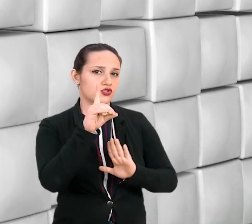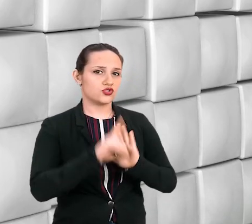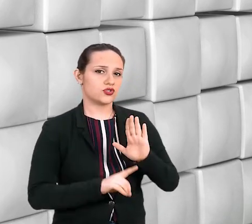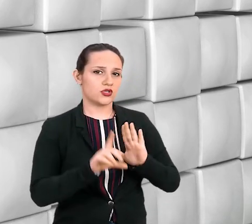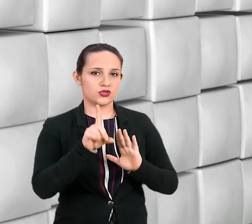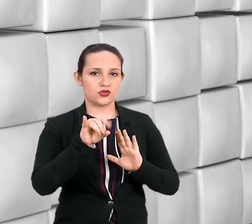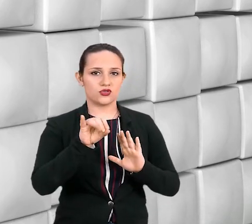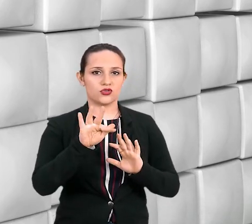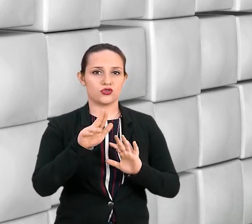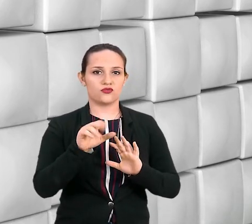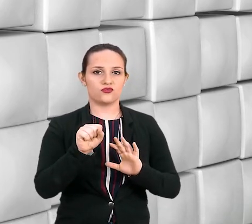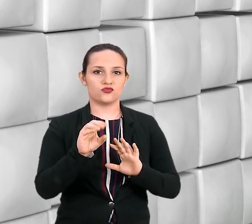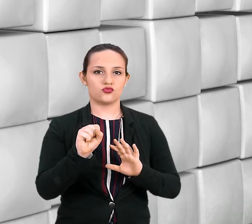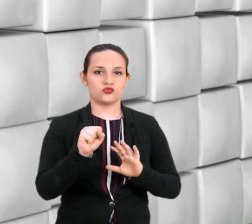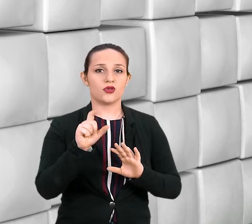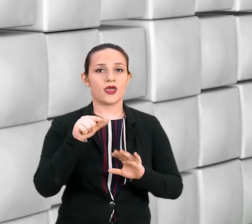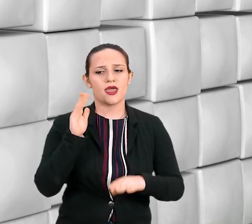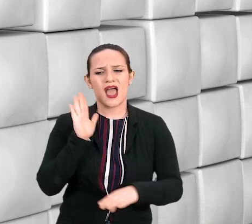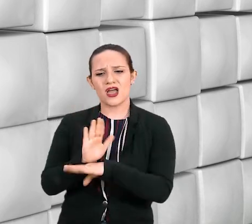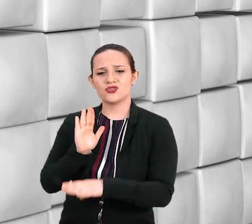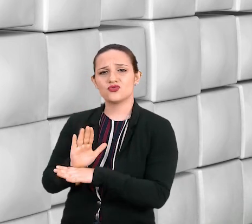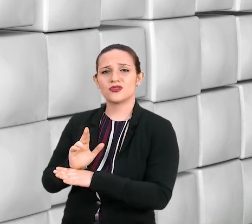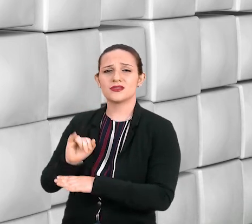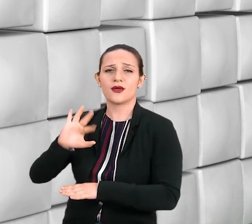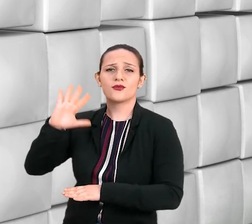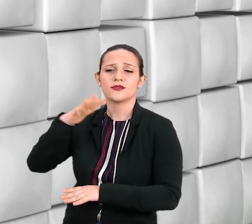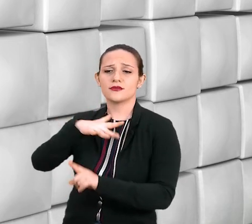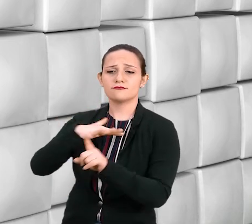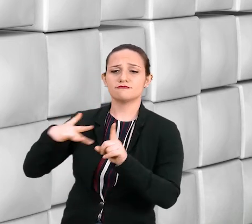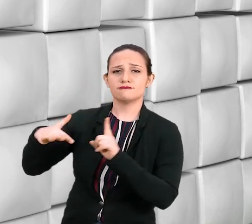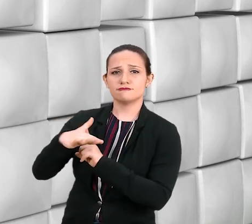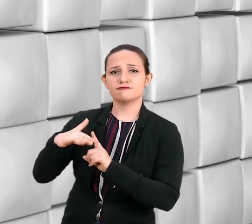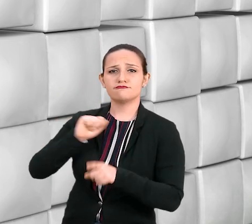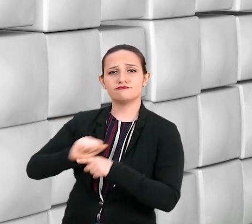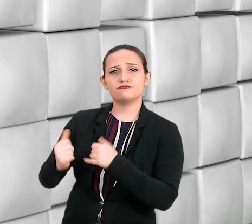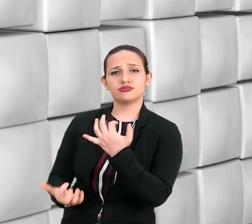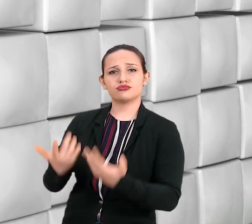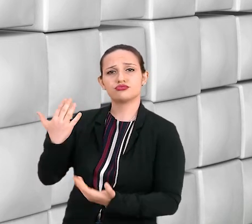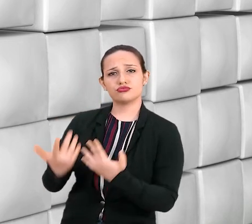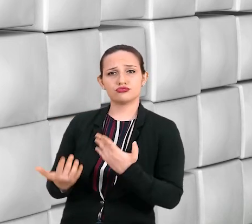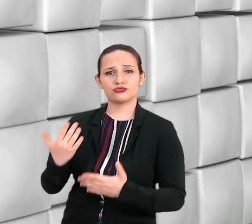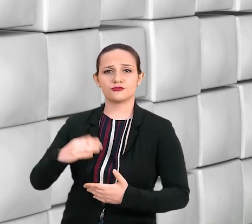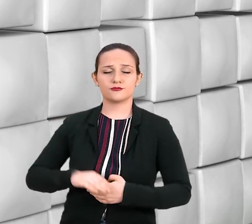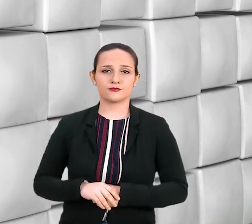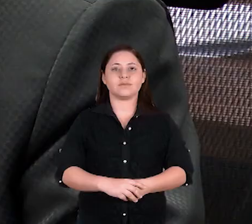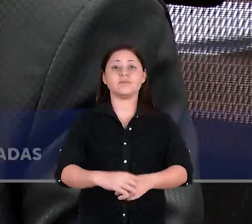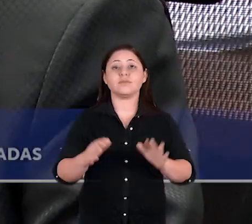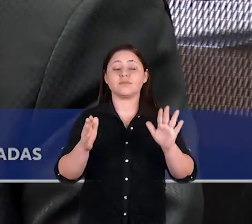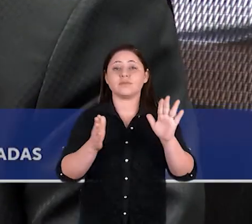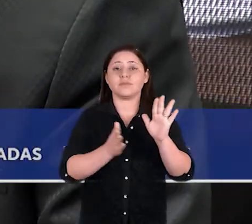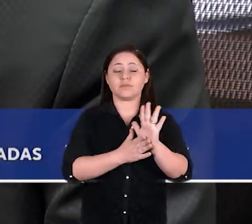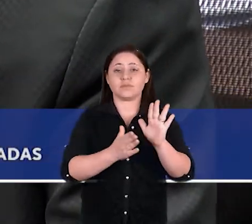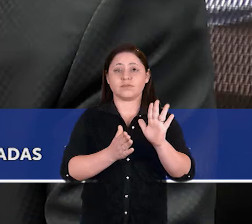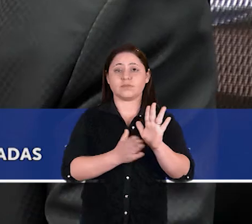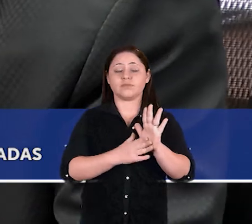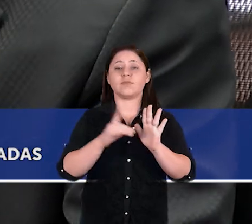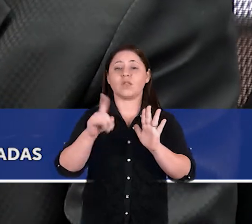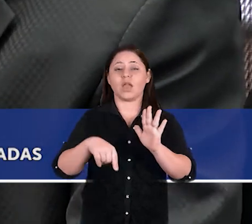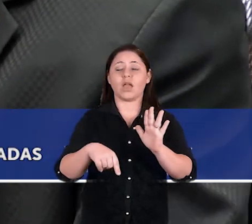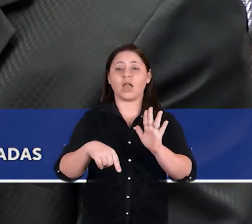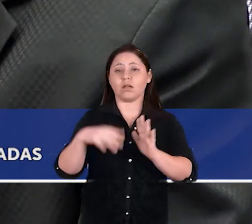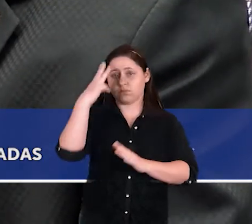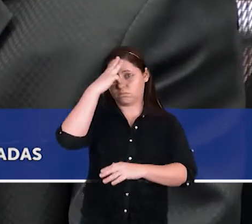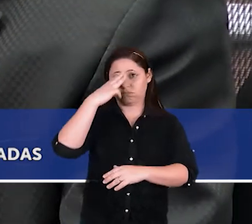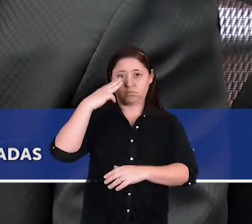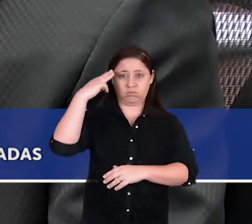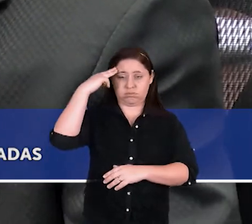Direitos Difusos na recuperação de áreas atingidas por queimadas em Mato Grosso do Sul. A proposição é de